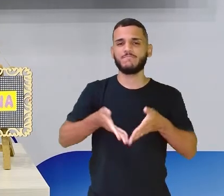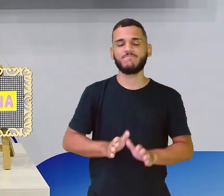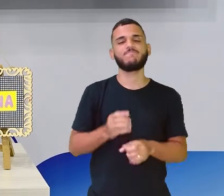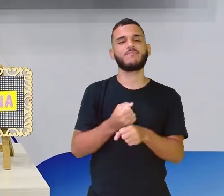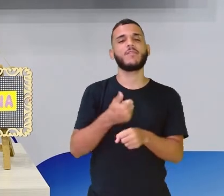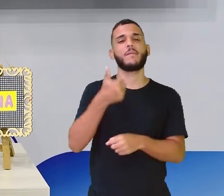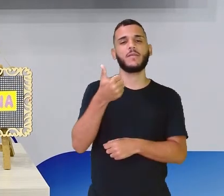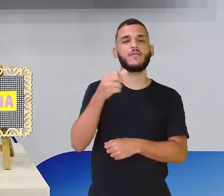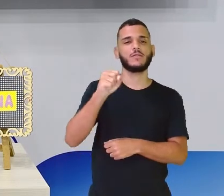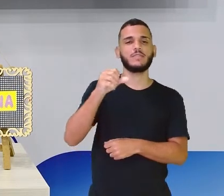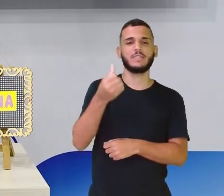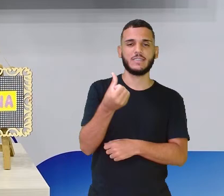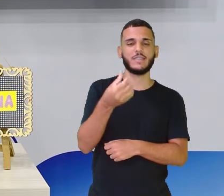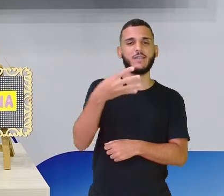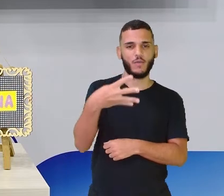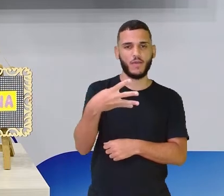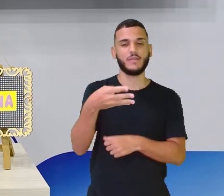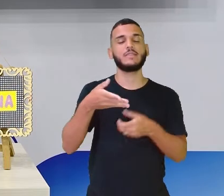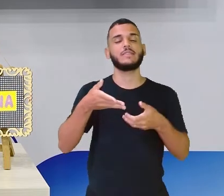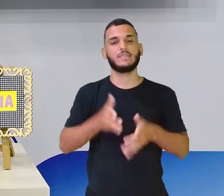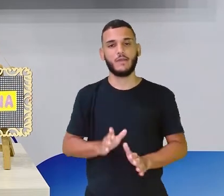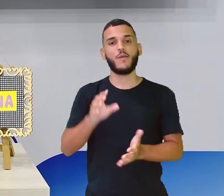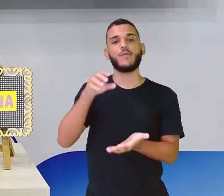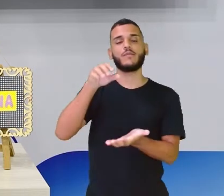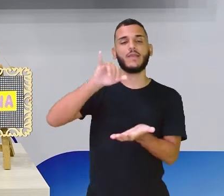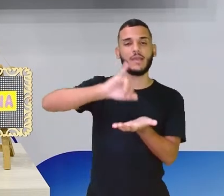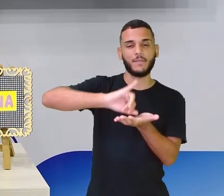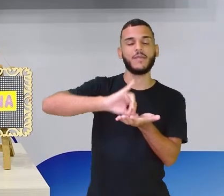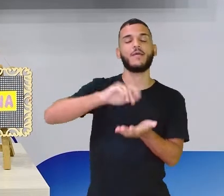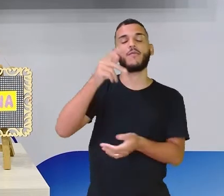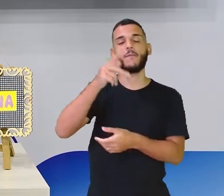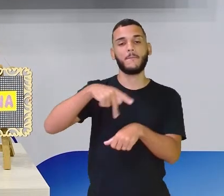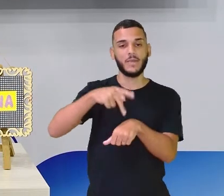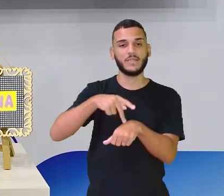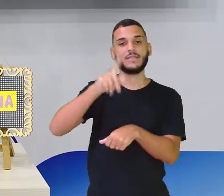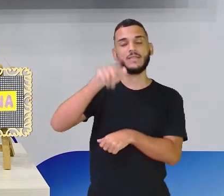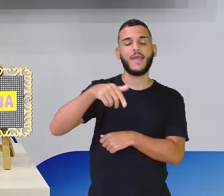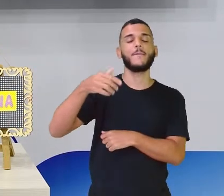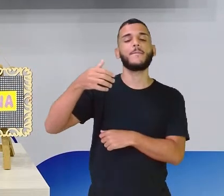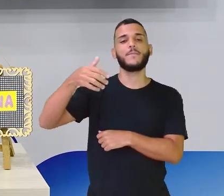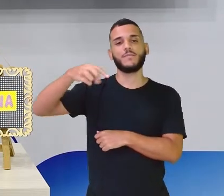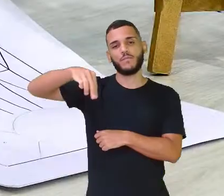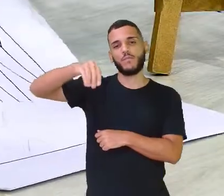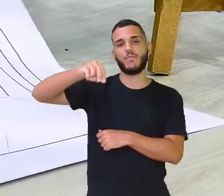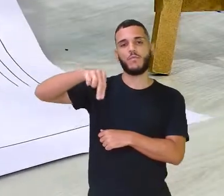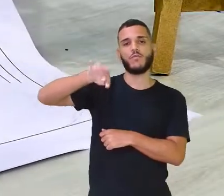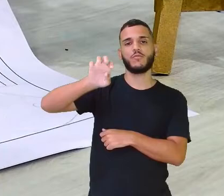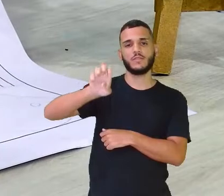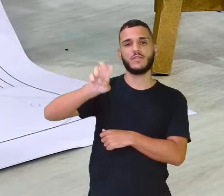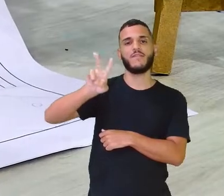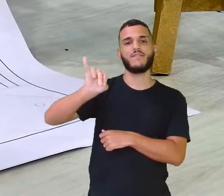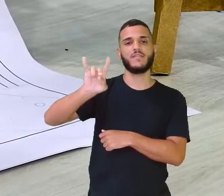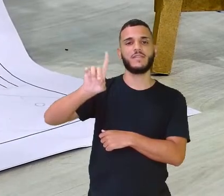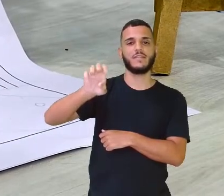1874 na capital do país, que é Montevidéu. Olha só, eu já risquei aqui a minha